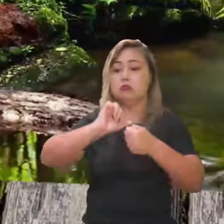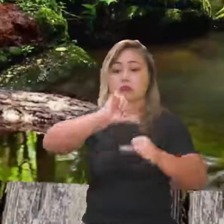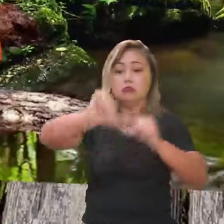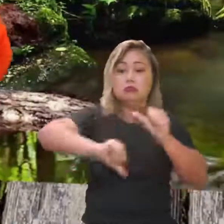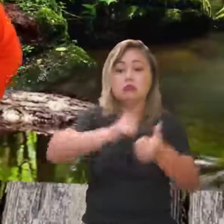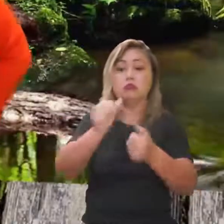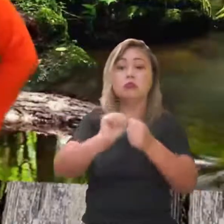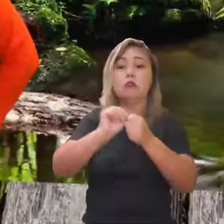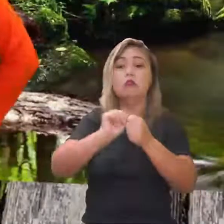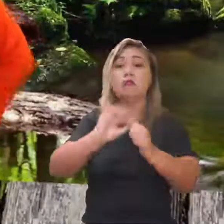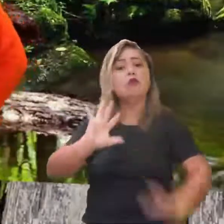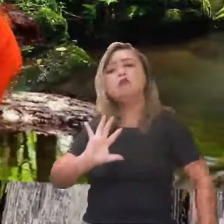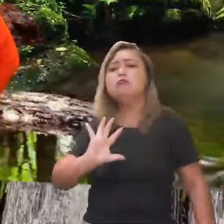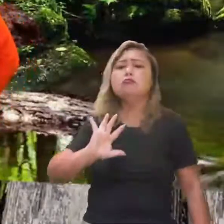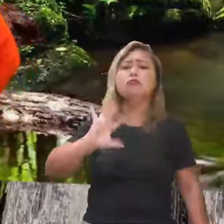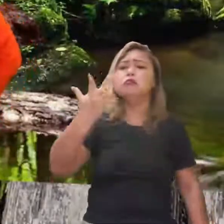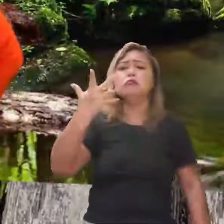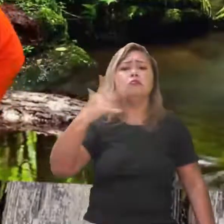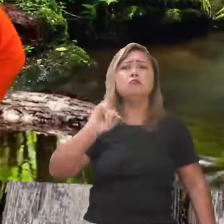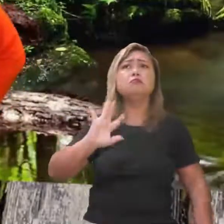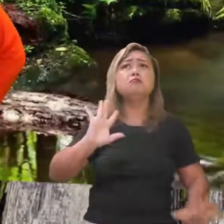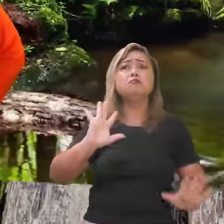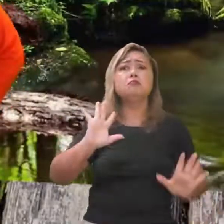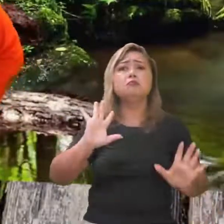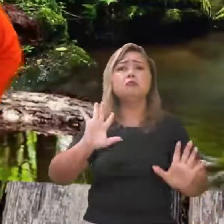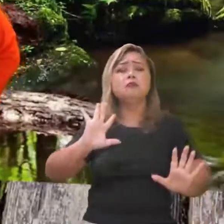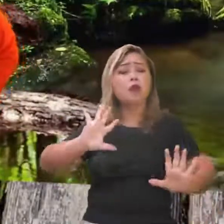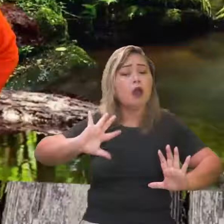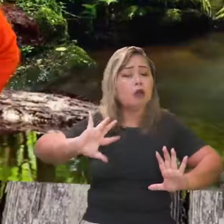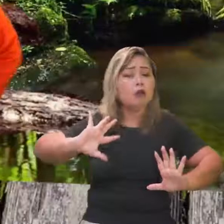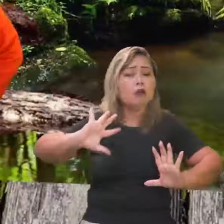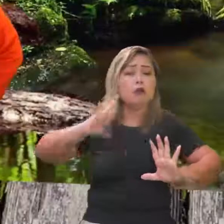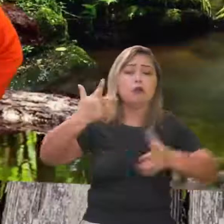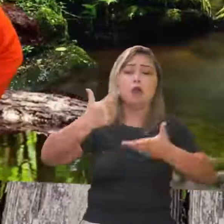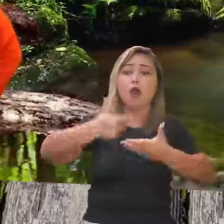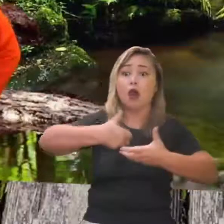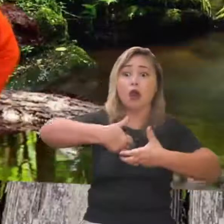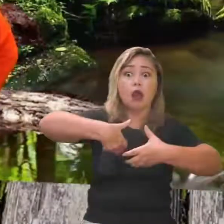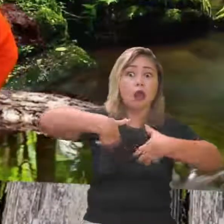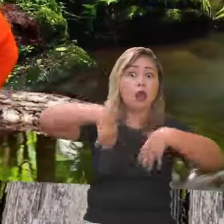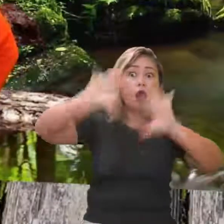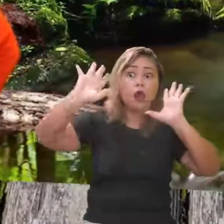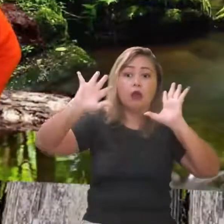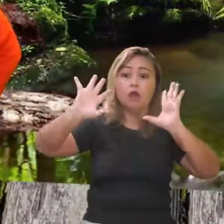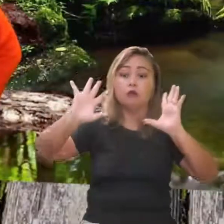Então, eventos de grande magnitude